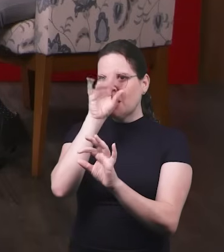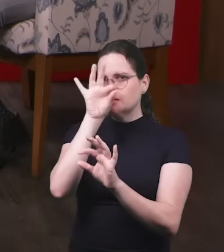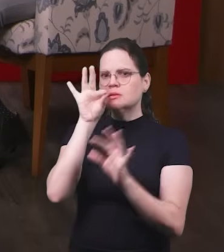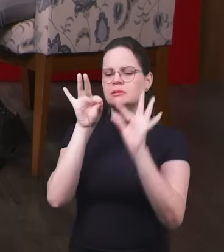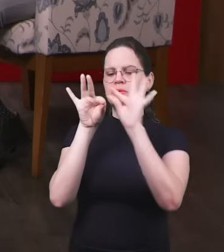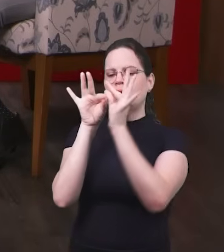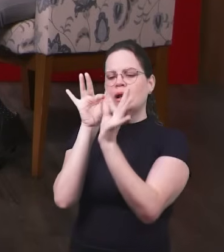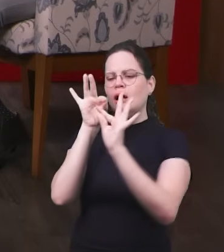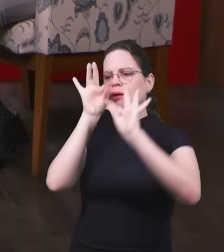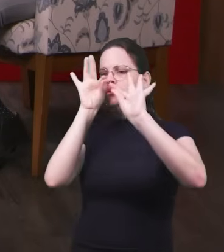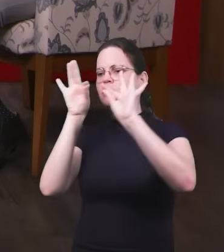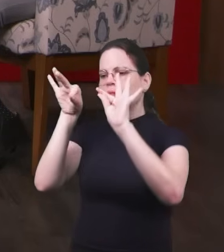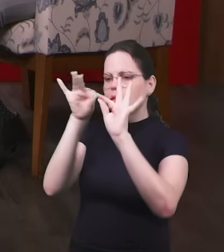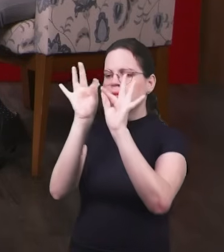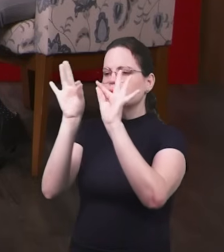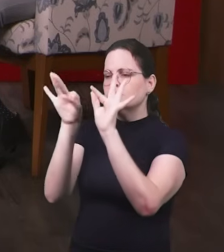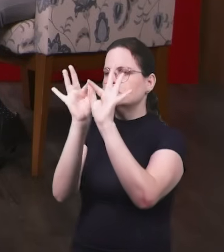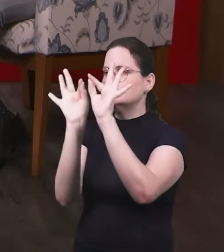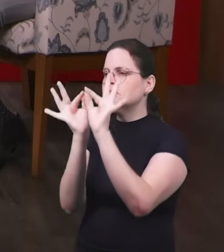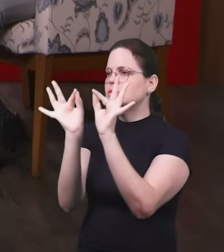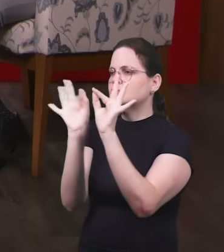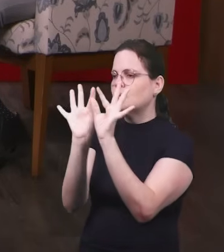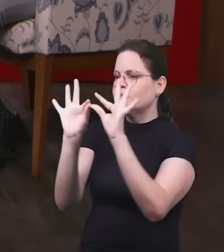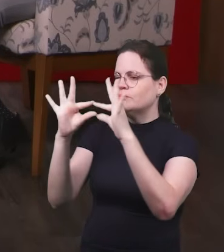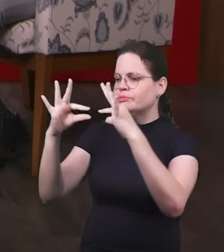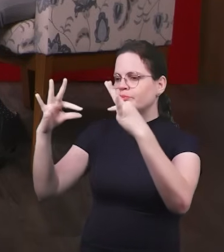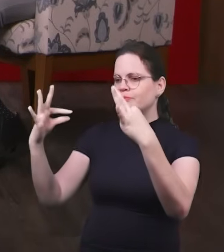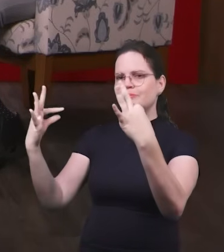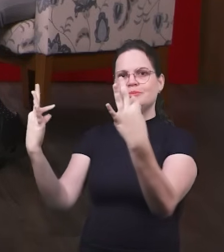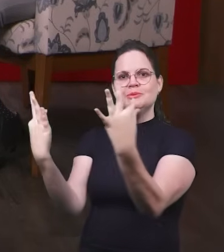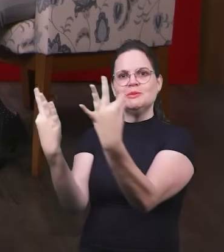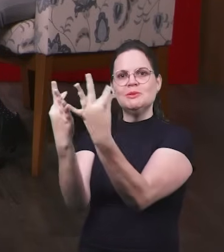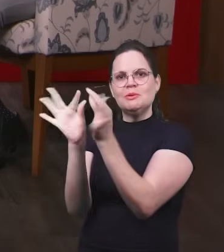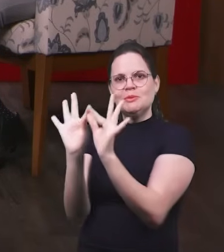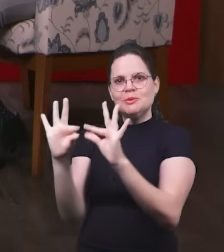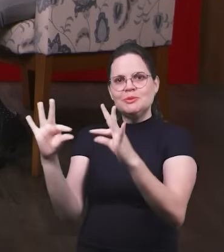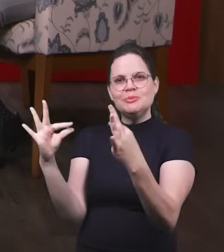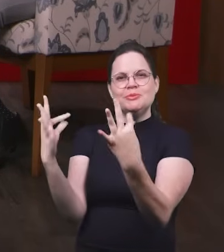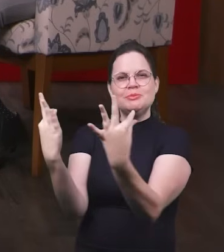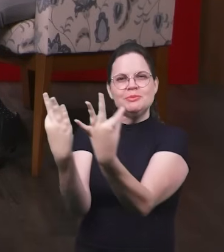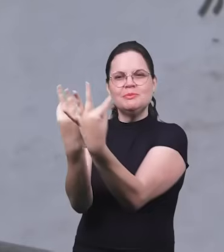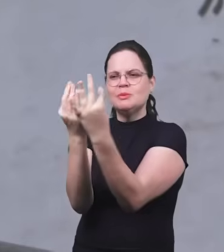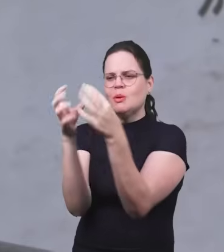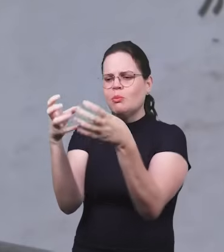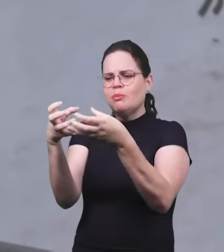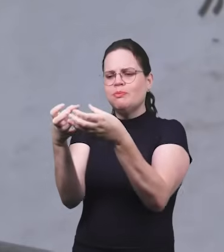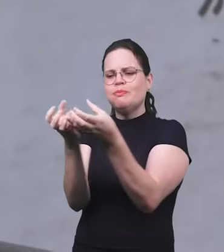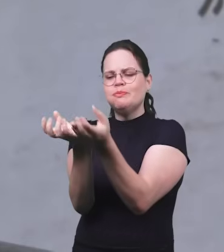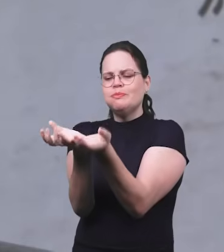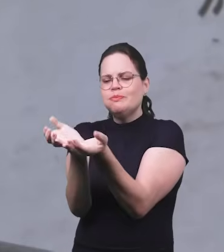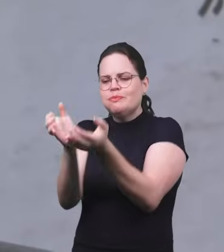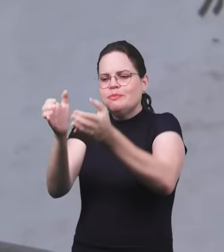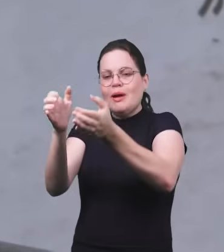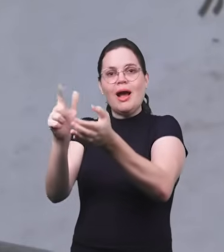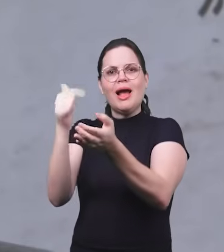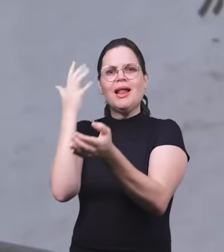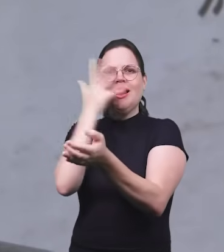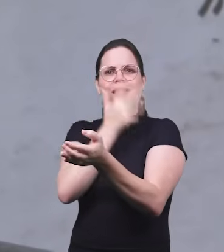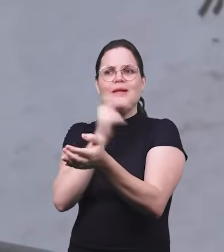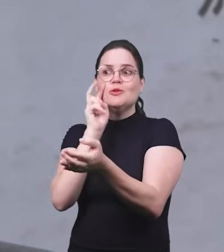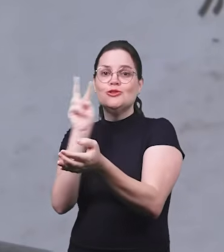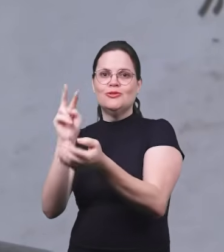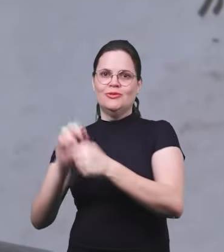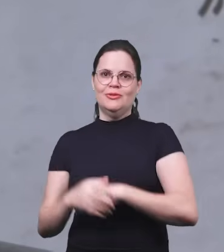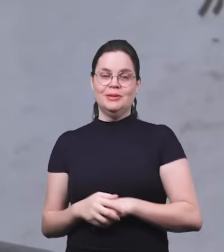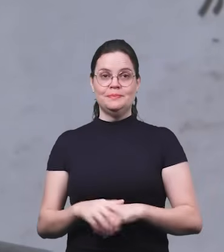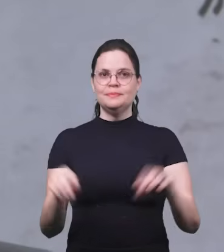arte. E muito bonita, inclusive. Como é bonito ver o ninho. Exato. Pastor Marcelo, pastor Guilherme, como